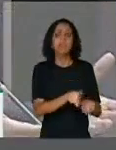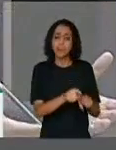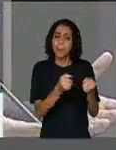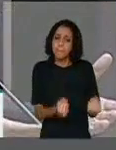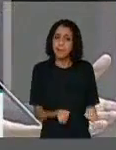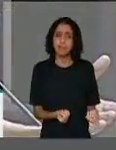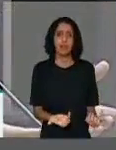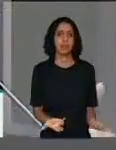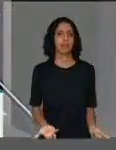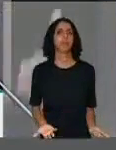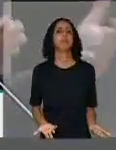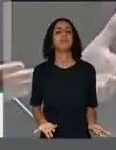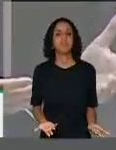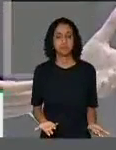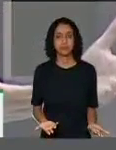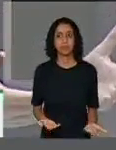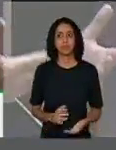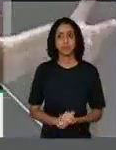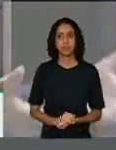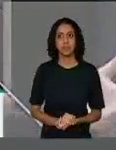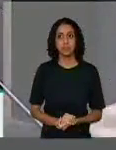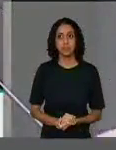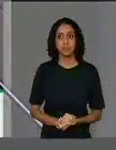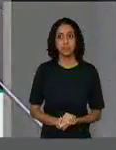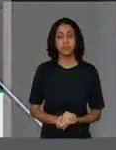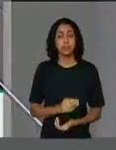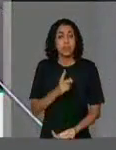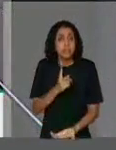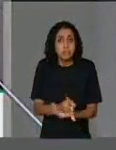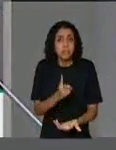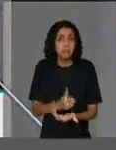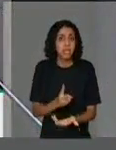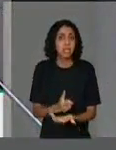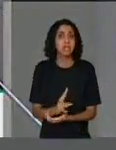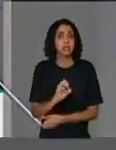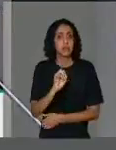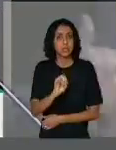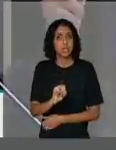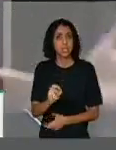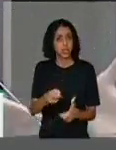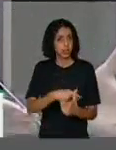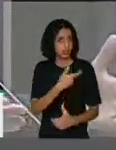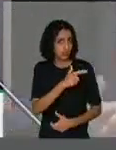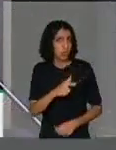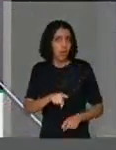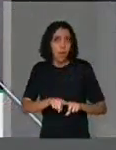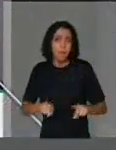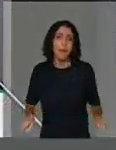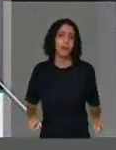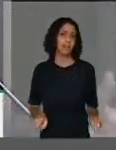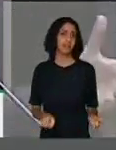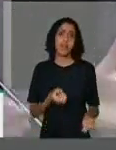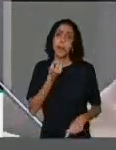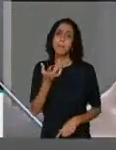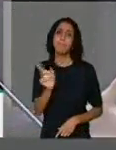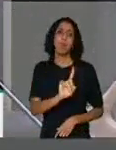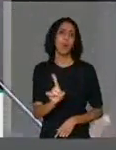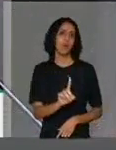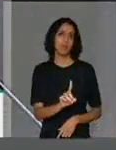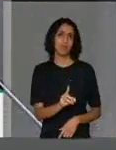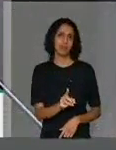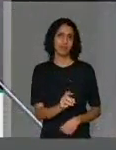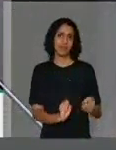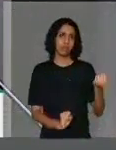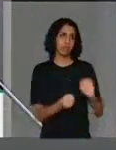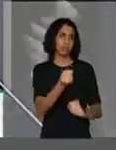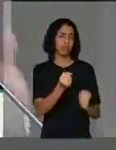mal que isso faz à saúde, ainda que a conta fosse positiva para o poder público, seria um péssimo negócio para o país e para a sua